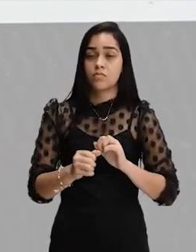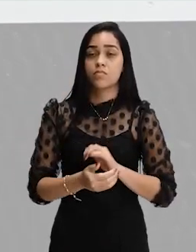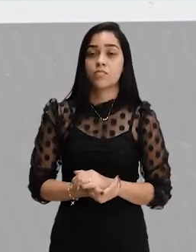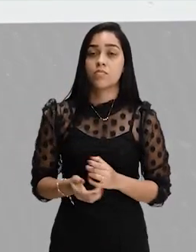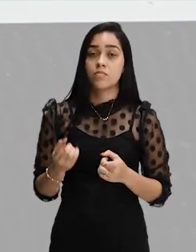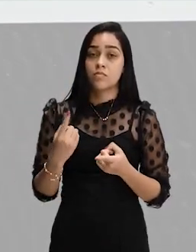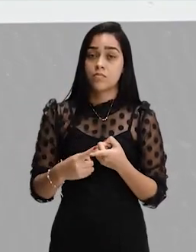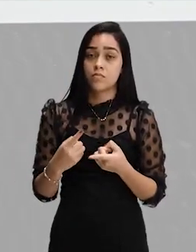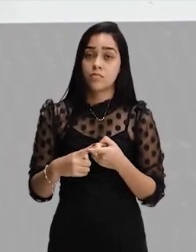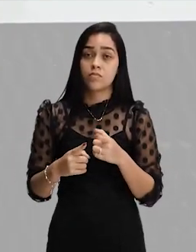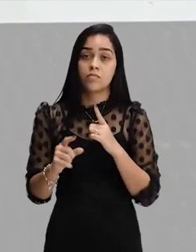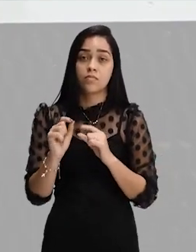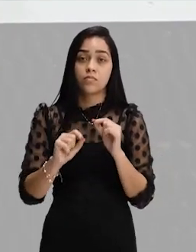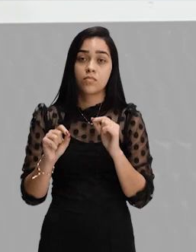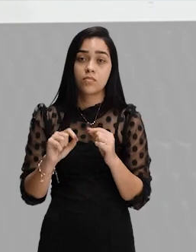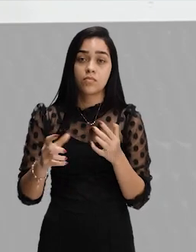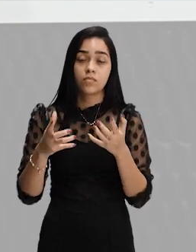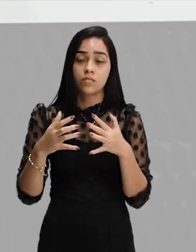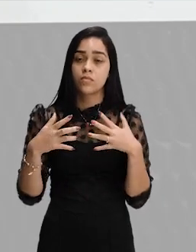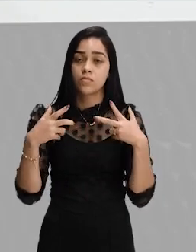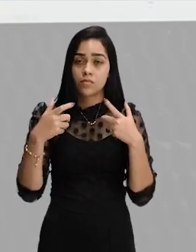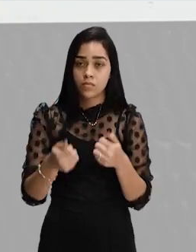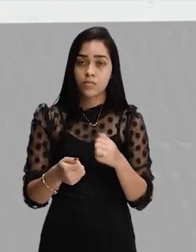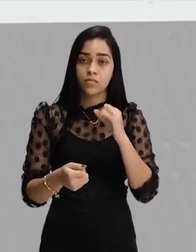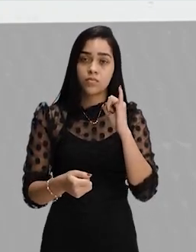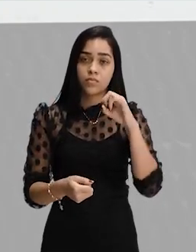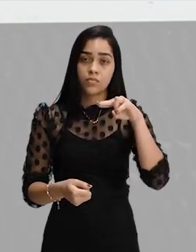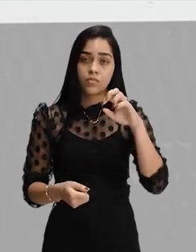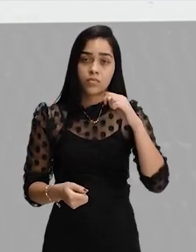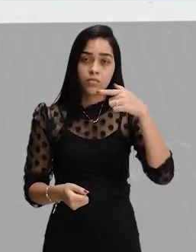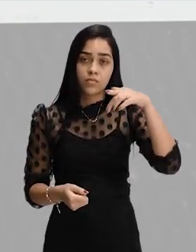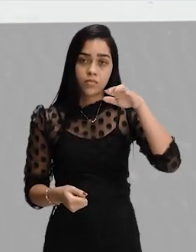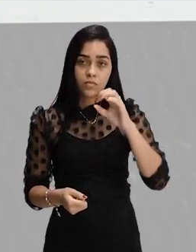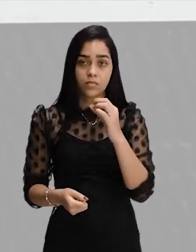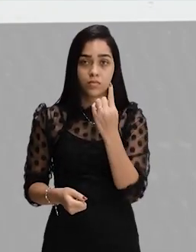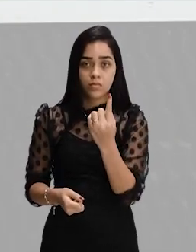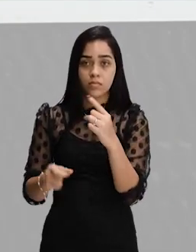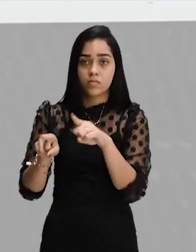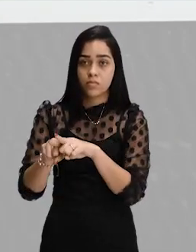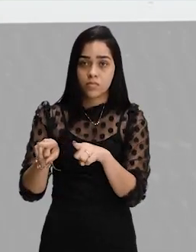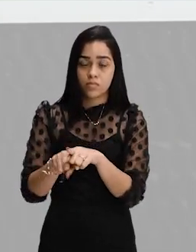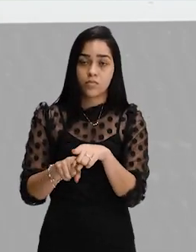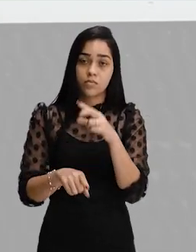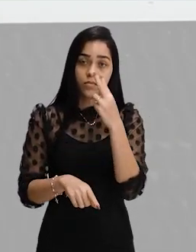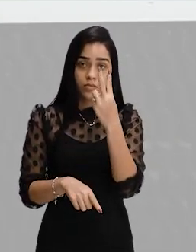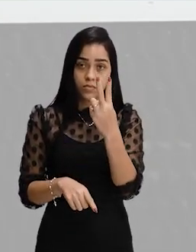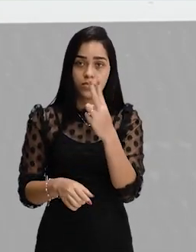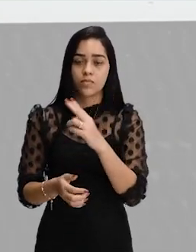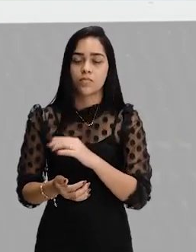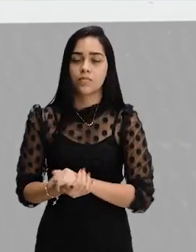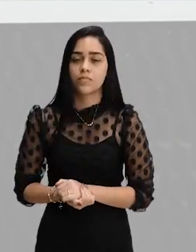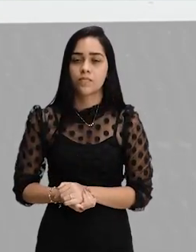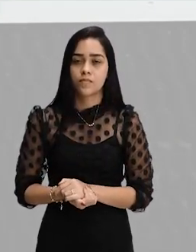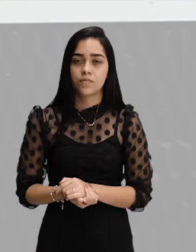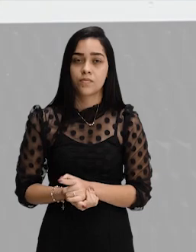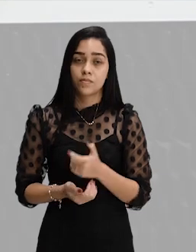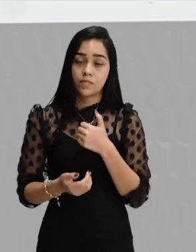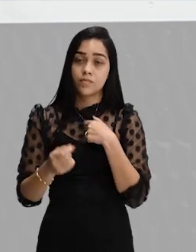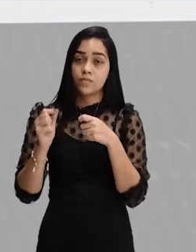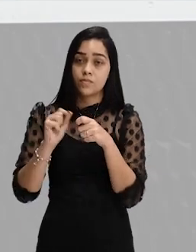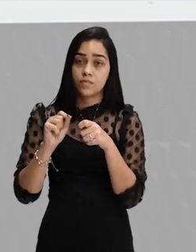porque ele satisfaz tanto a inequação 1 quanto a inequação 2. Tá? Então, eu